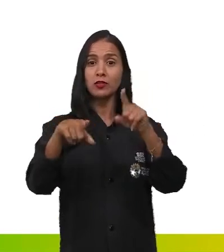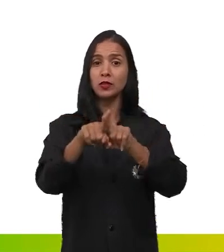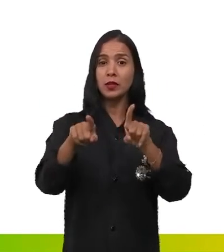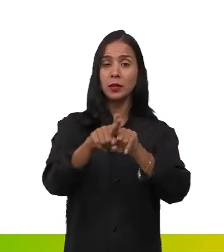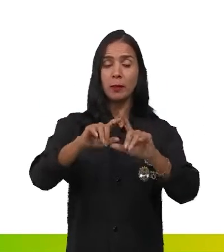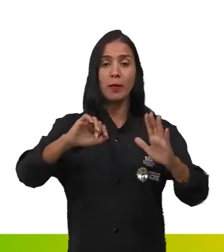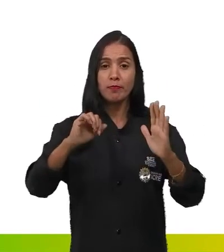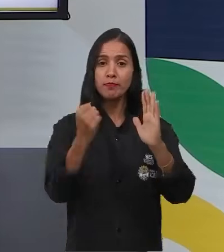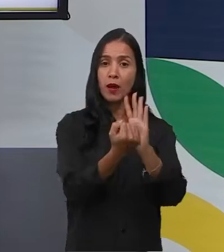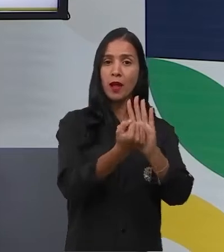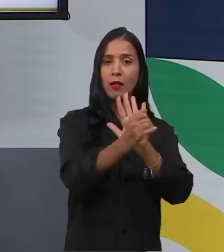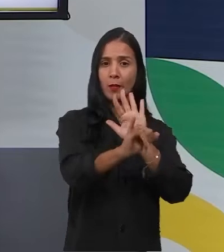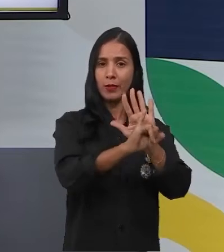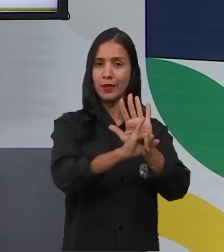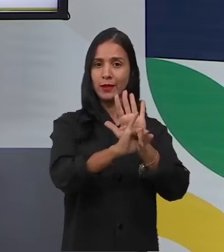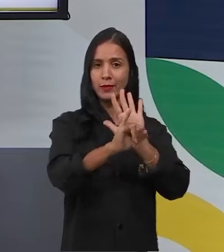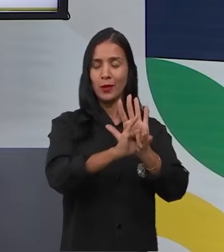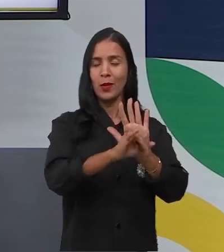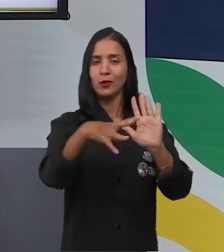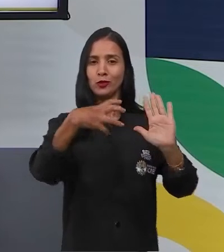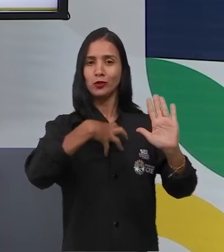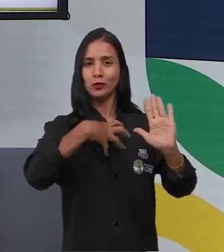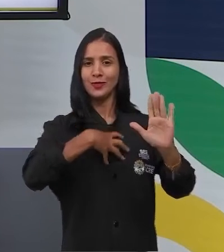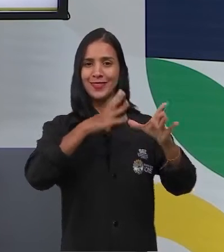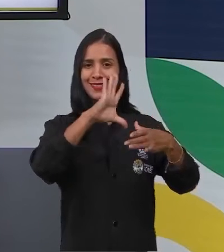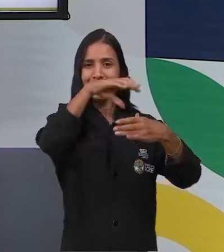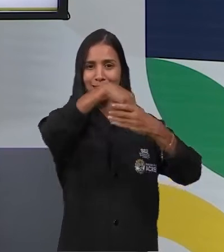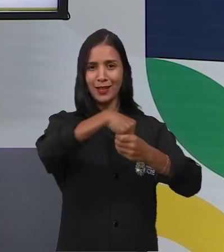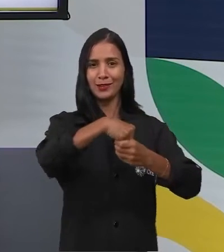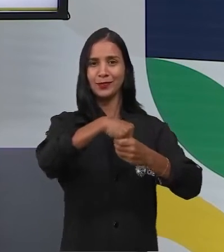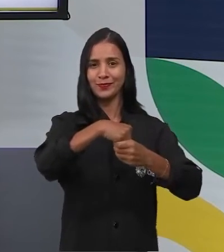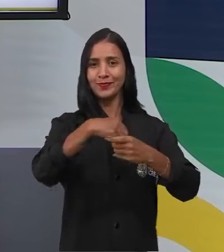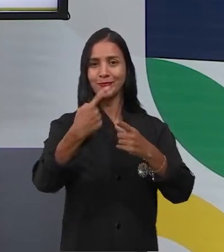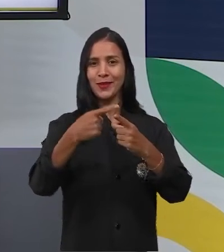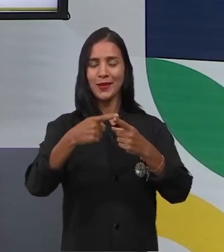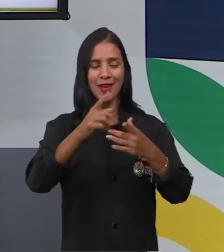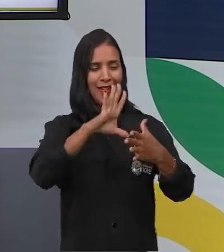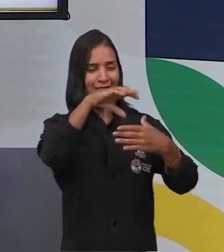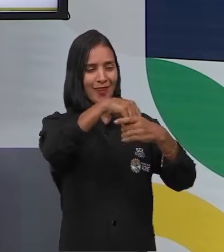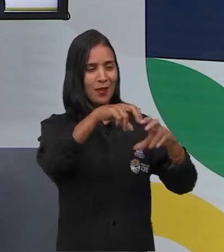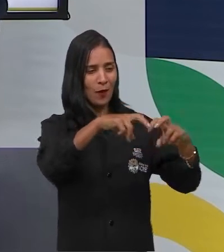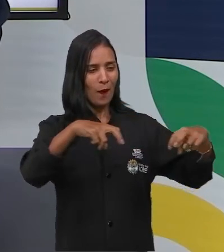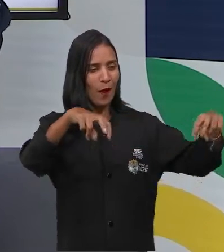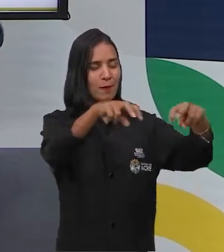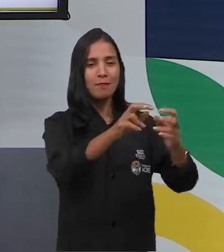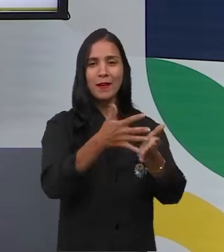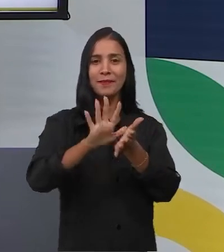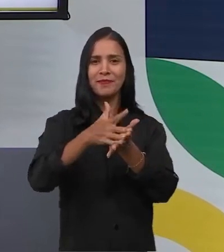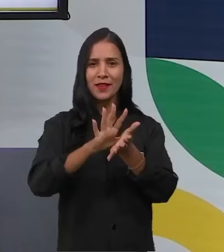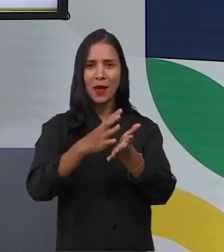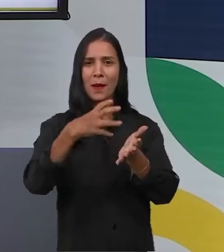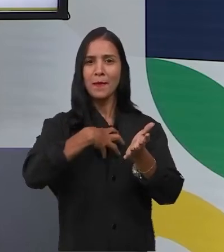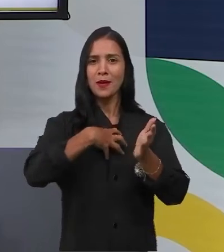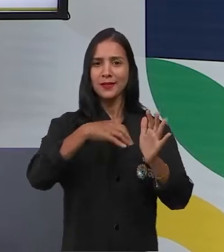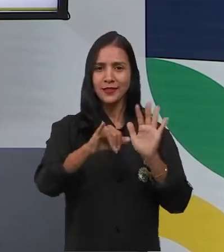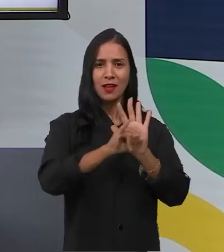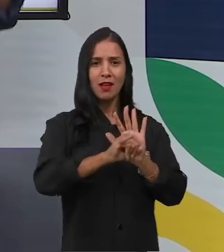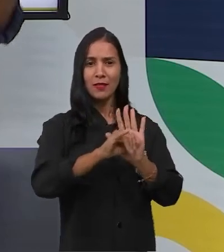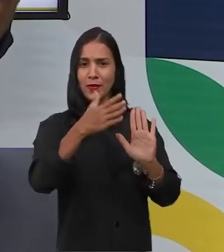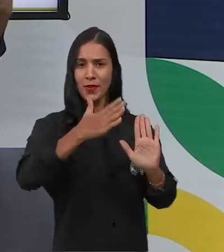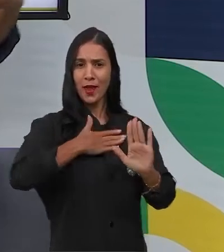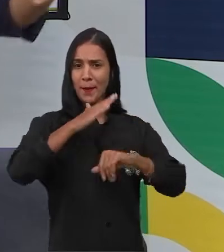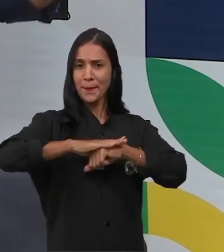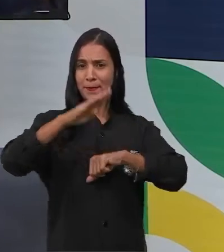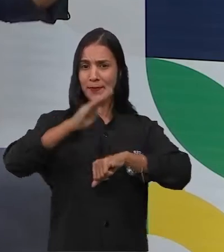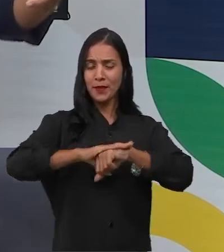afirmação de pertencimento. No samba de roda, nós somos quem somos. Eles gostam de exprimir, de expressar.